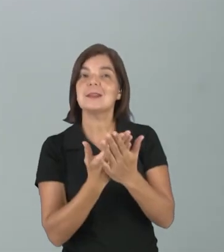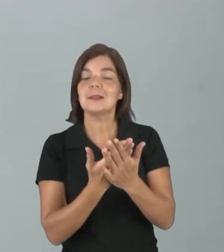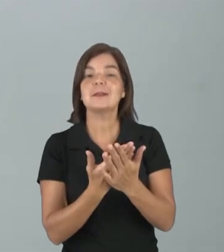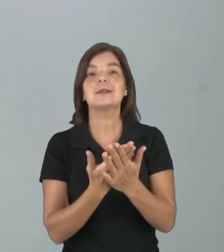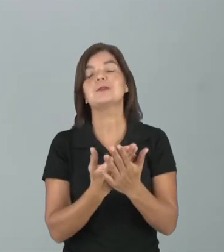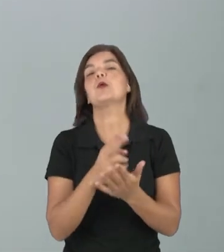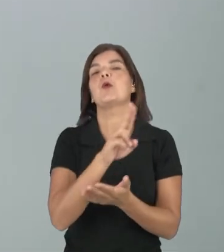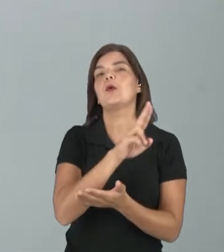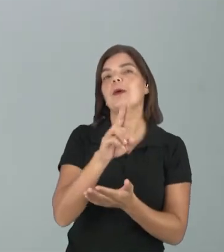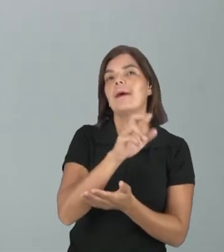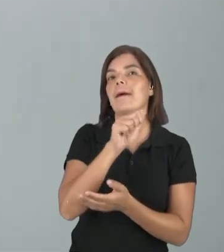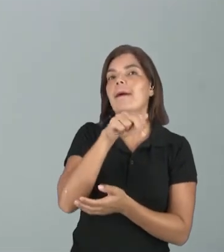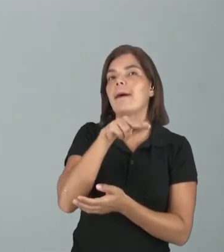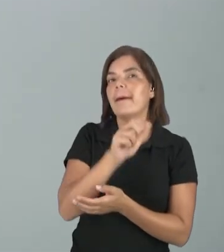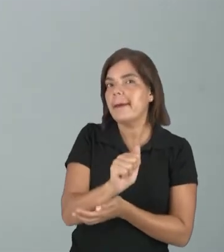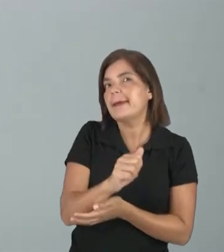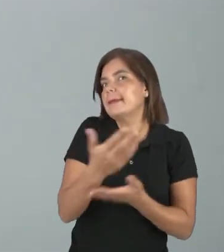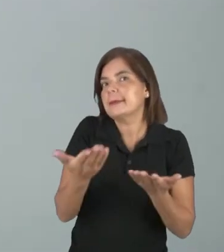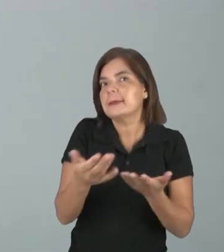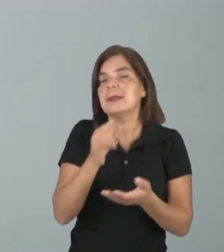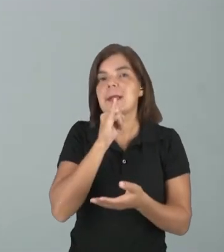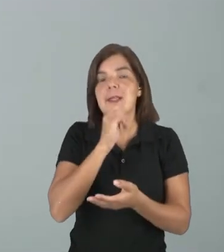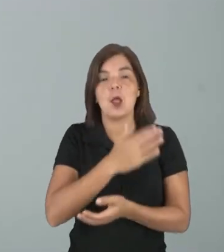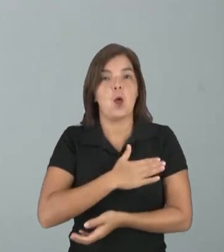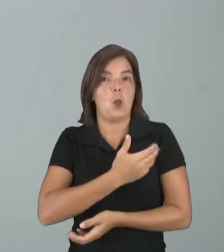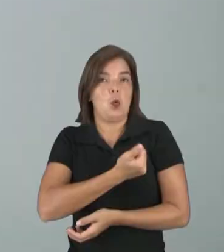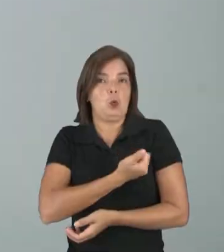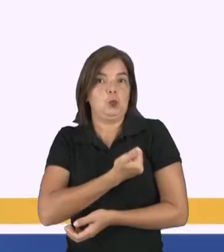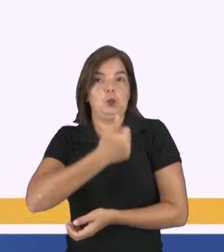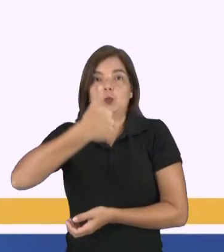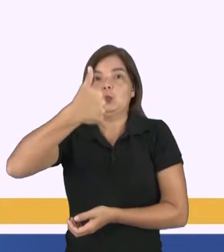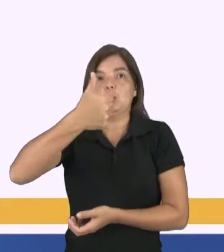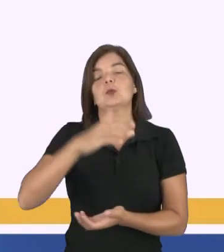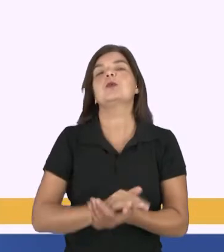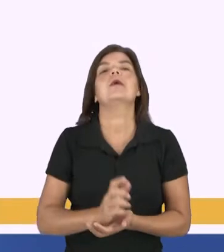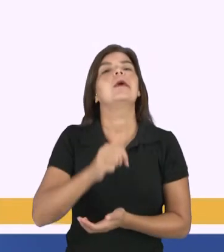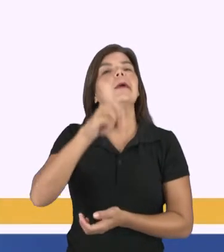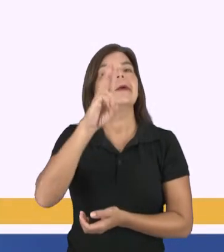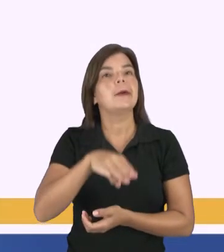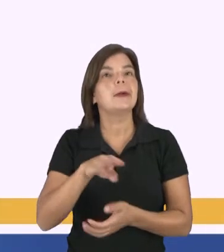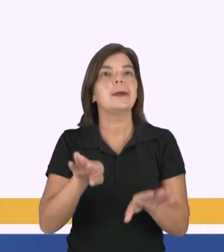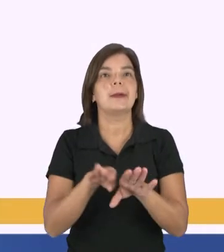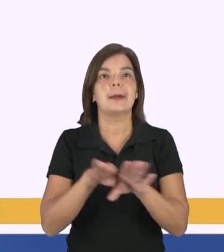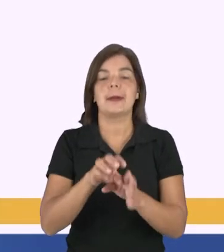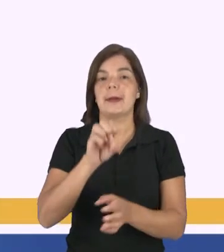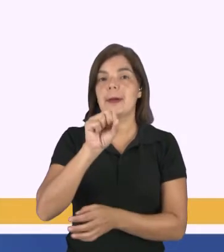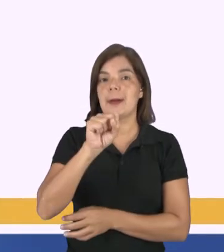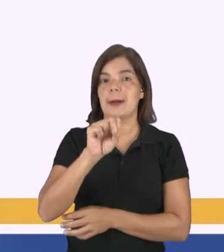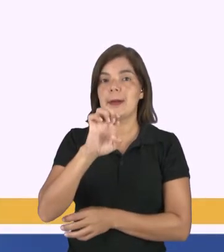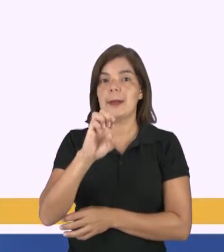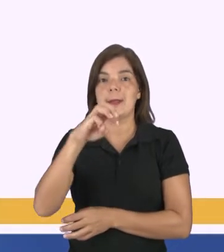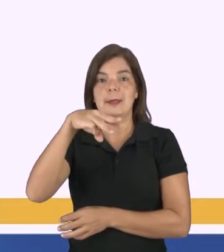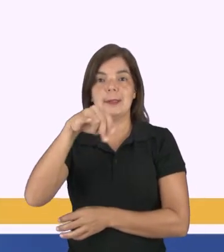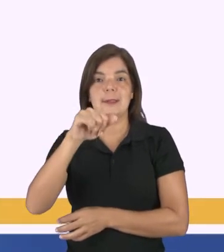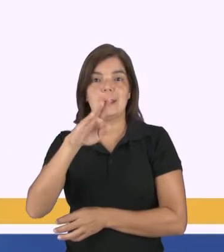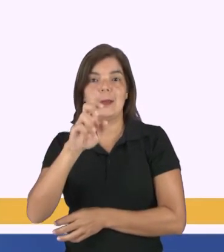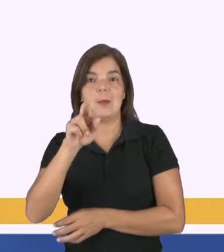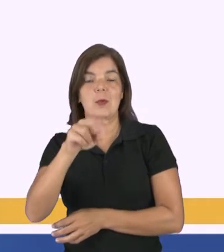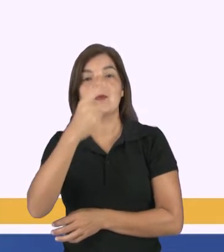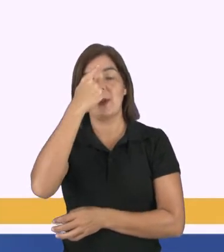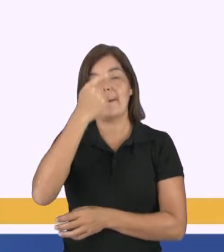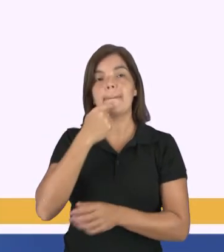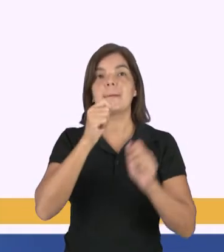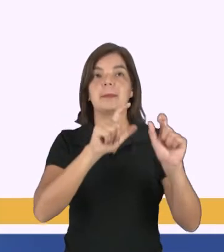você o teu nome é Ana então de repente você é o número um aqui quem é o número um é a semibreve e é esse o desenho